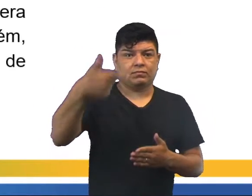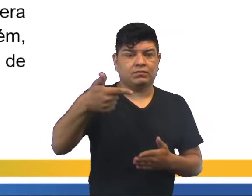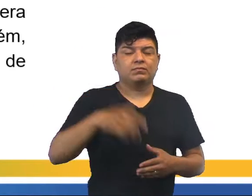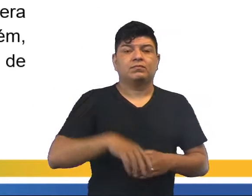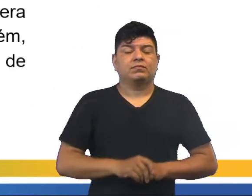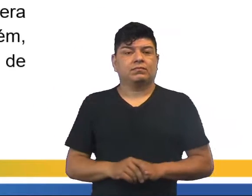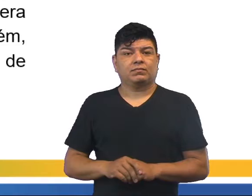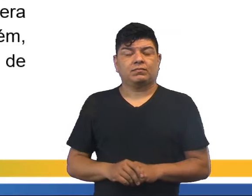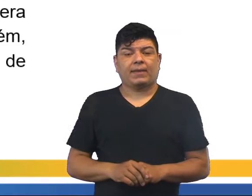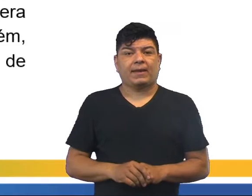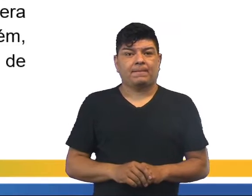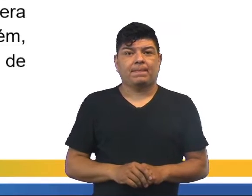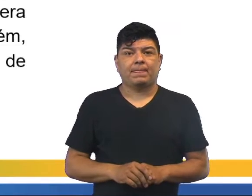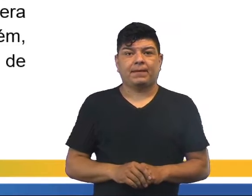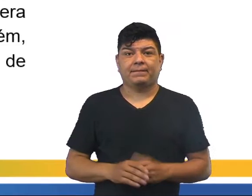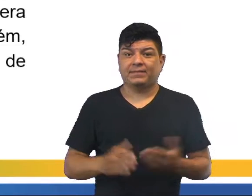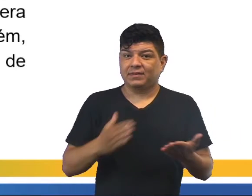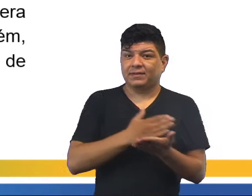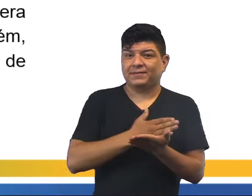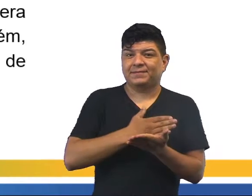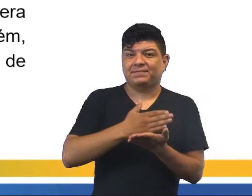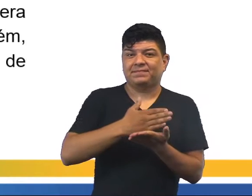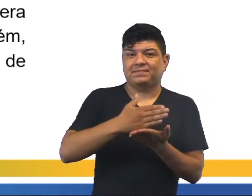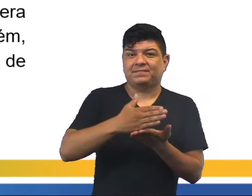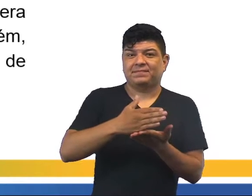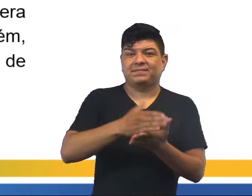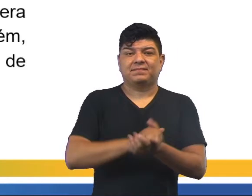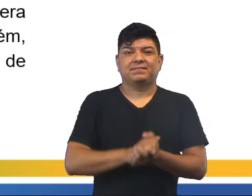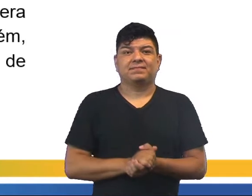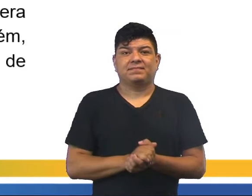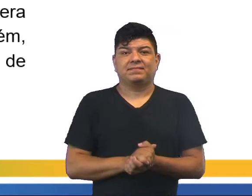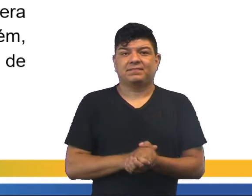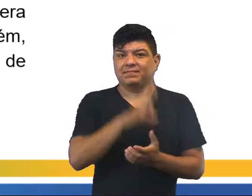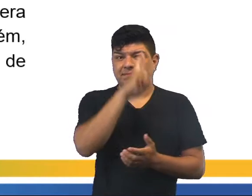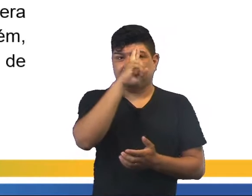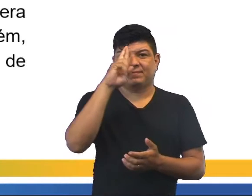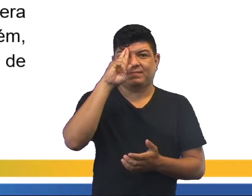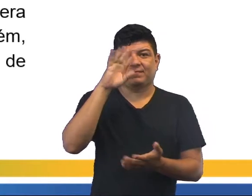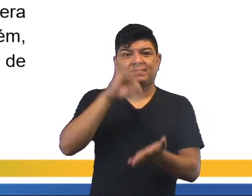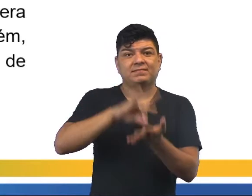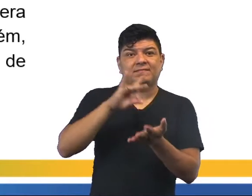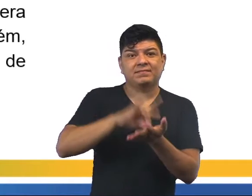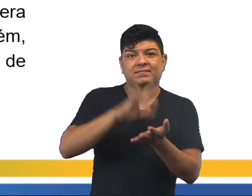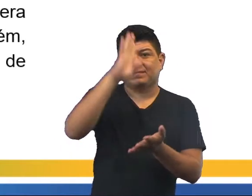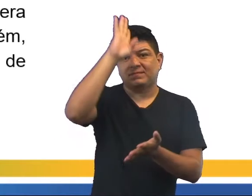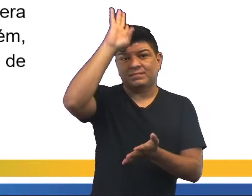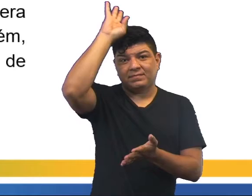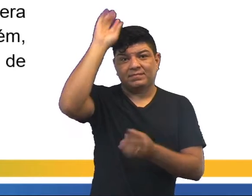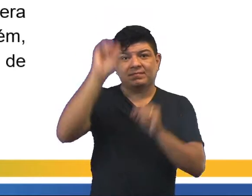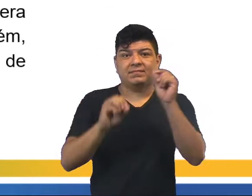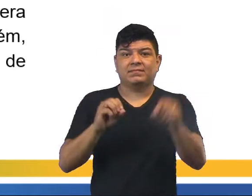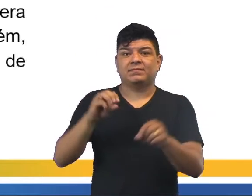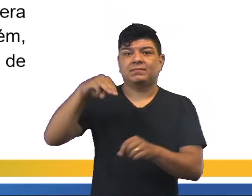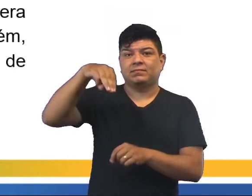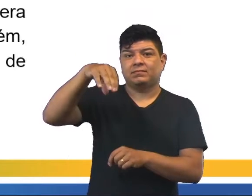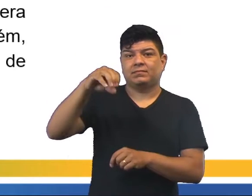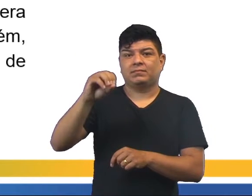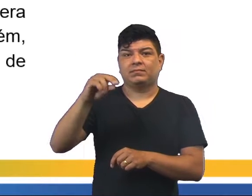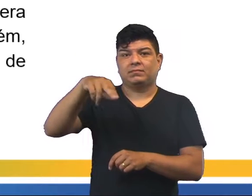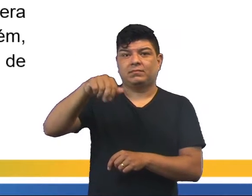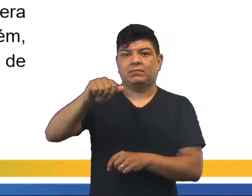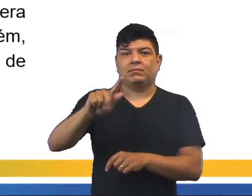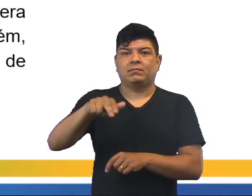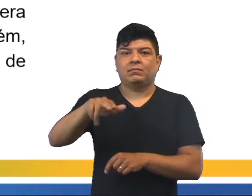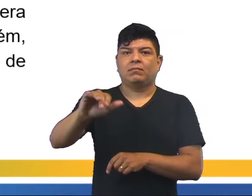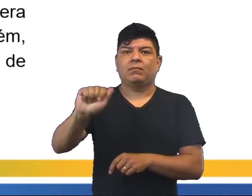Bom, para a gente entrar agora na história realmente de Roma, a gente vai falar um pouco sobre a monarquia romana, né?